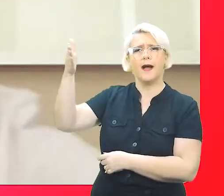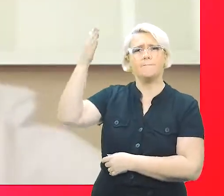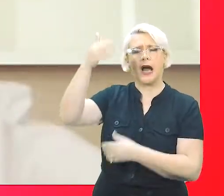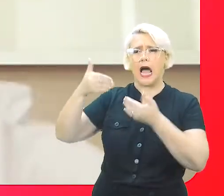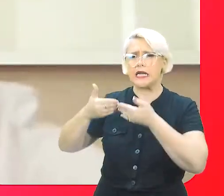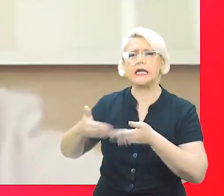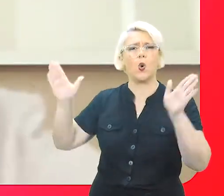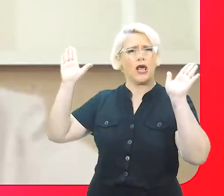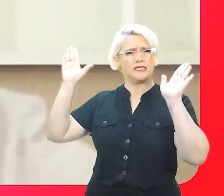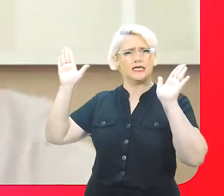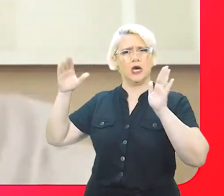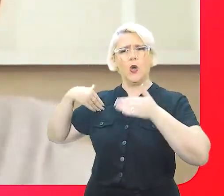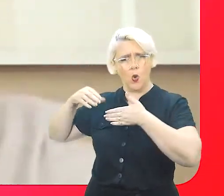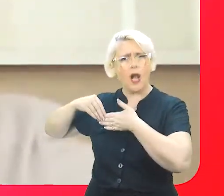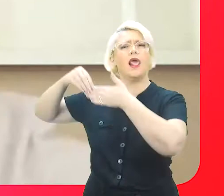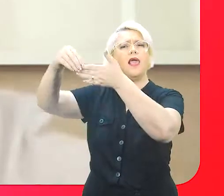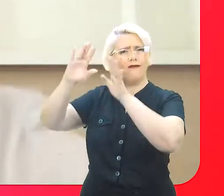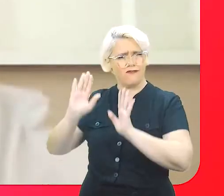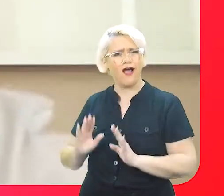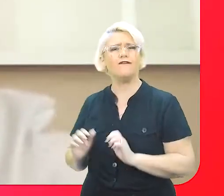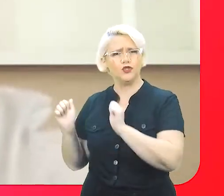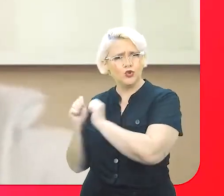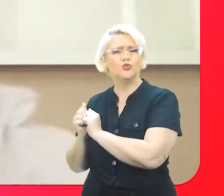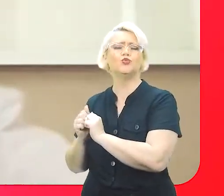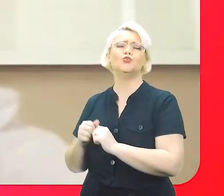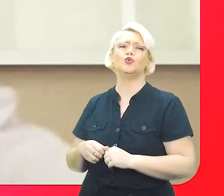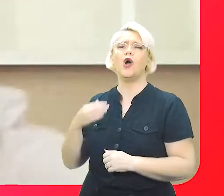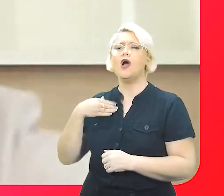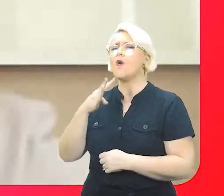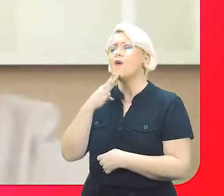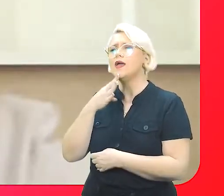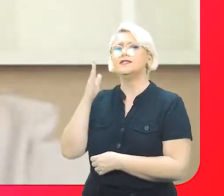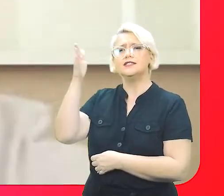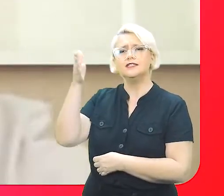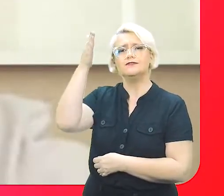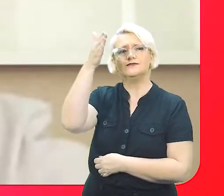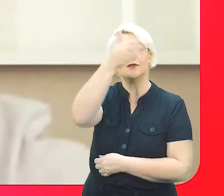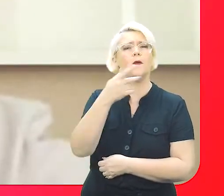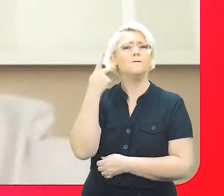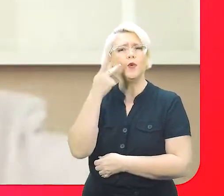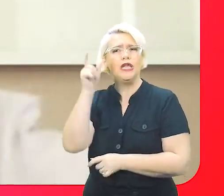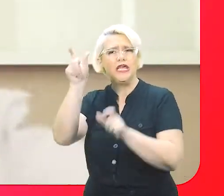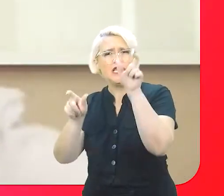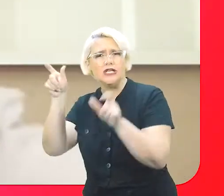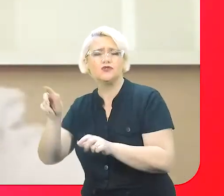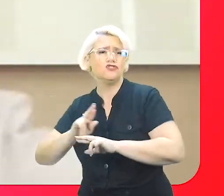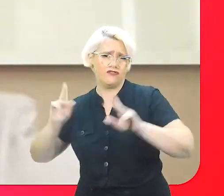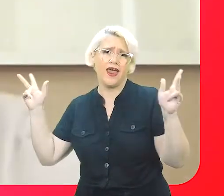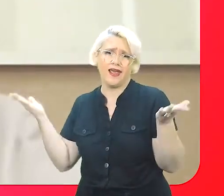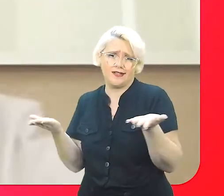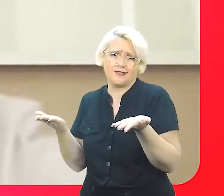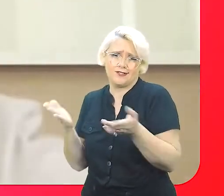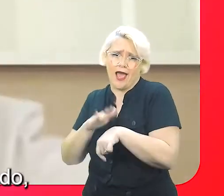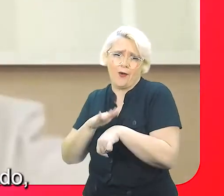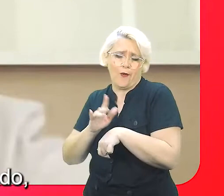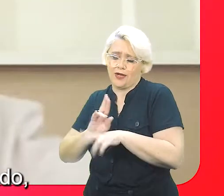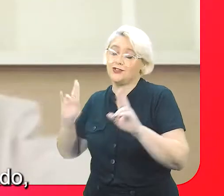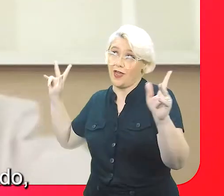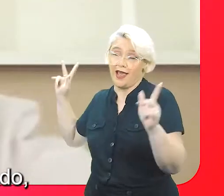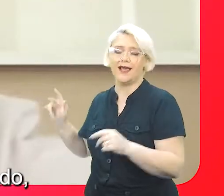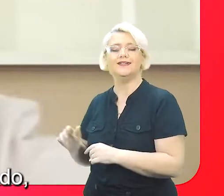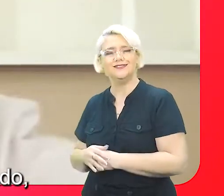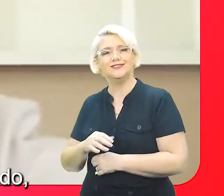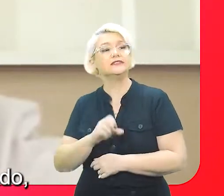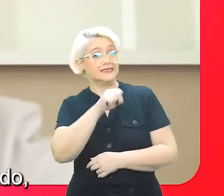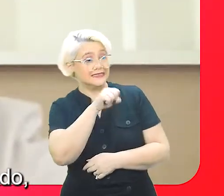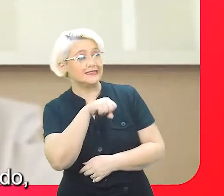tinha inaugurações, eu ia. Olha, conhecia os políticos, que eram diferentes naquela época, né?